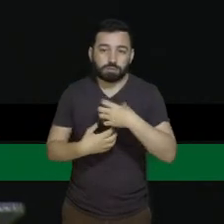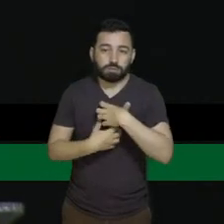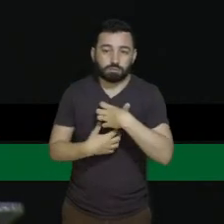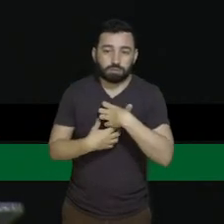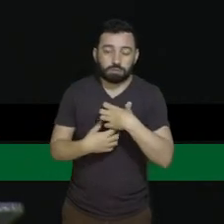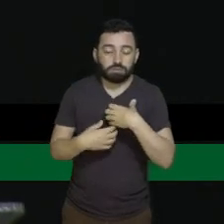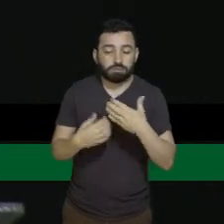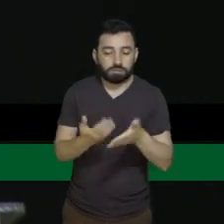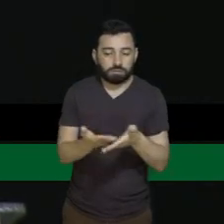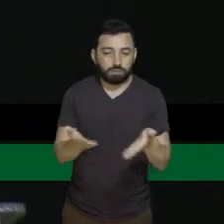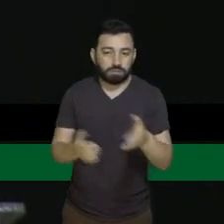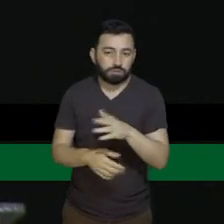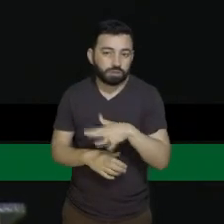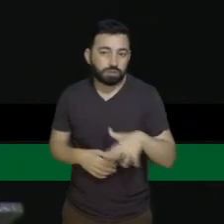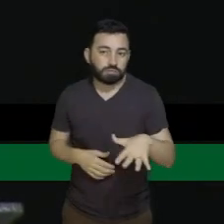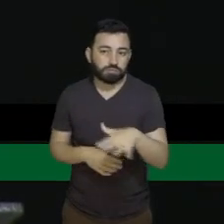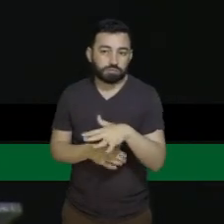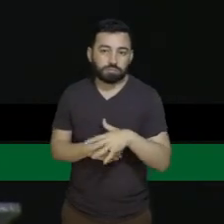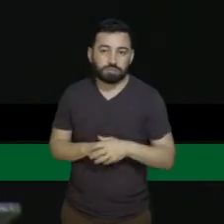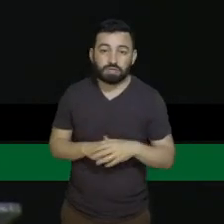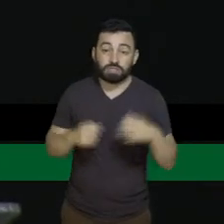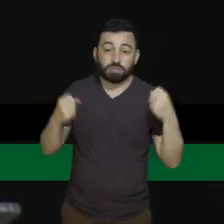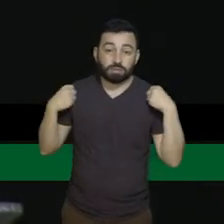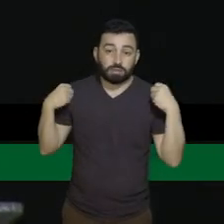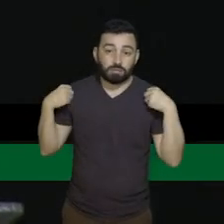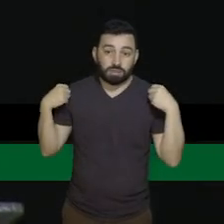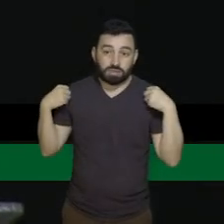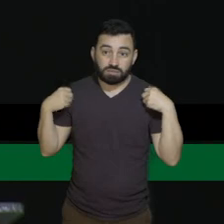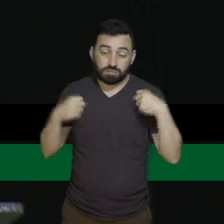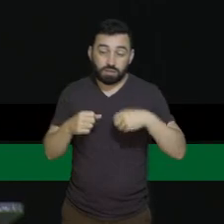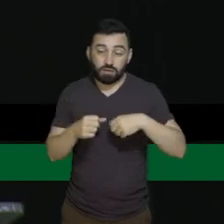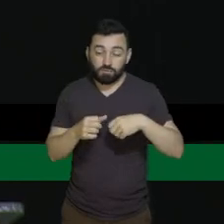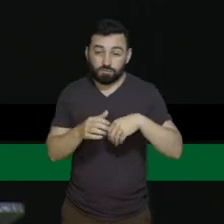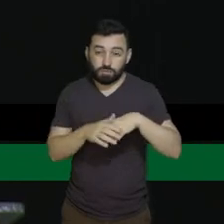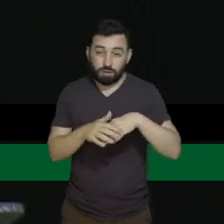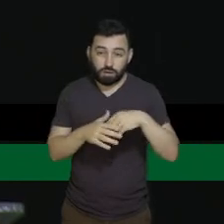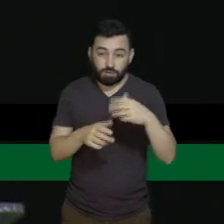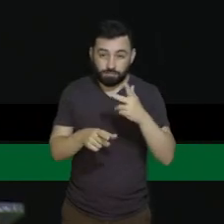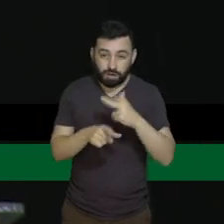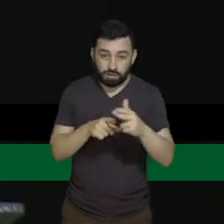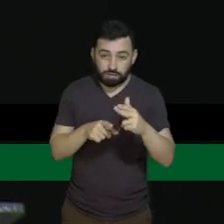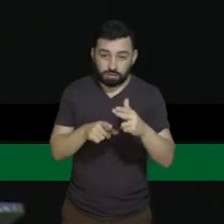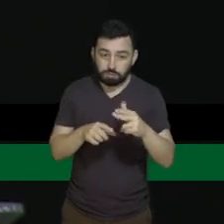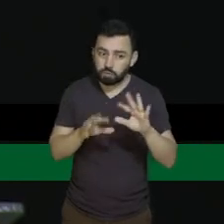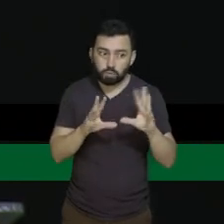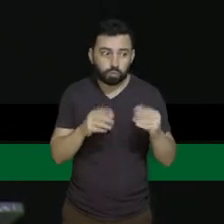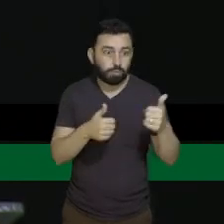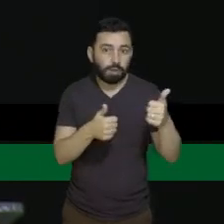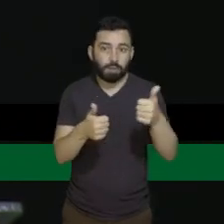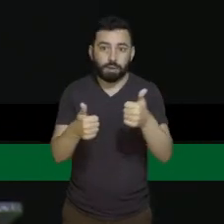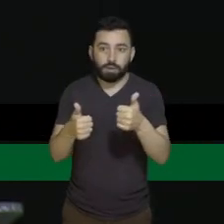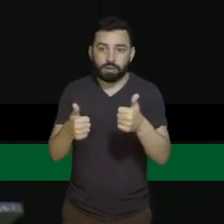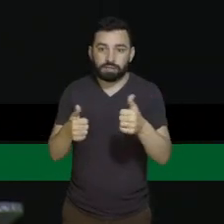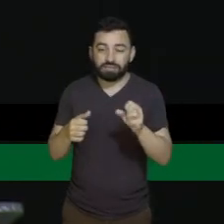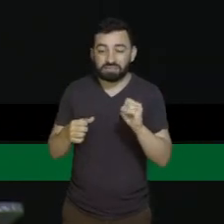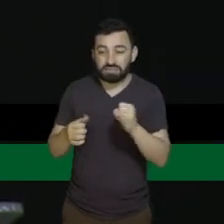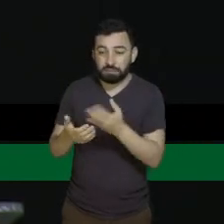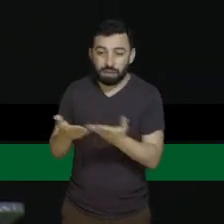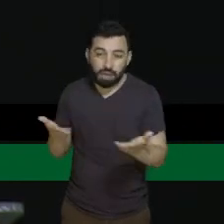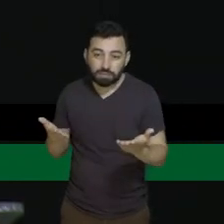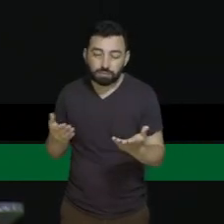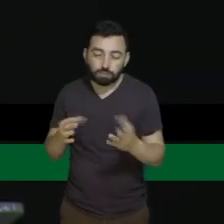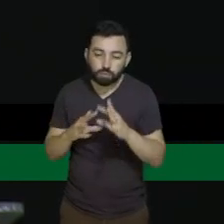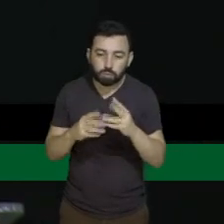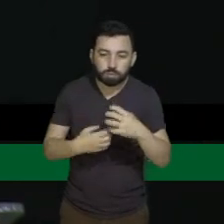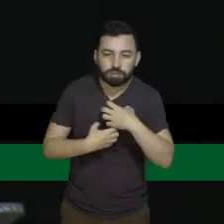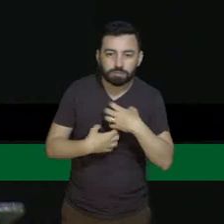região, quando a Chapecoense ganha, Chapecó fica bem. Quando a Chapecoense perde, Chapecó se sente mal. E não